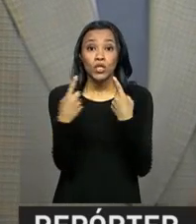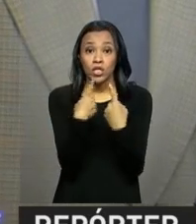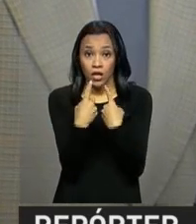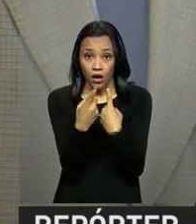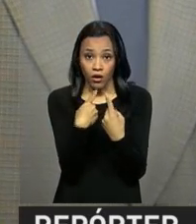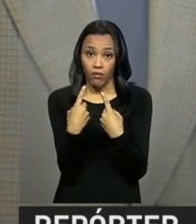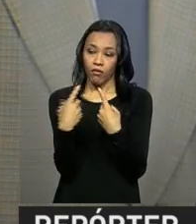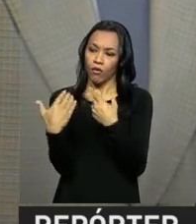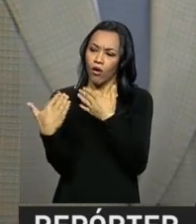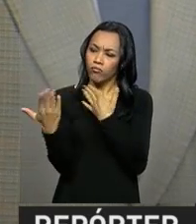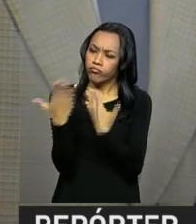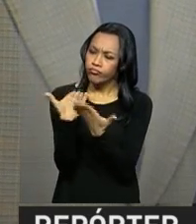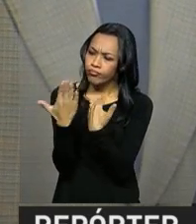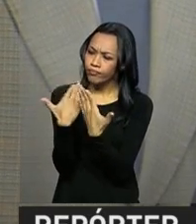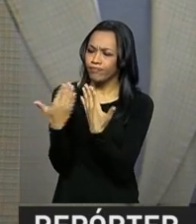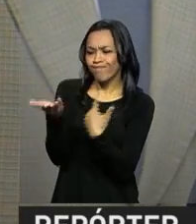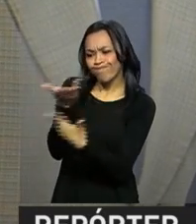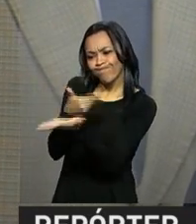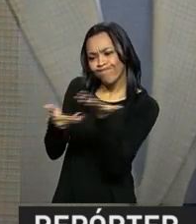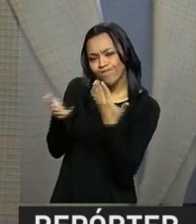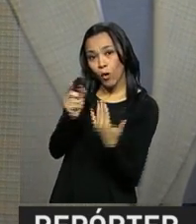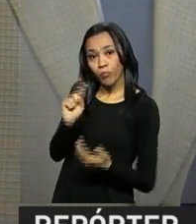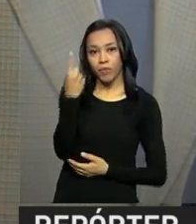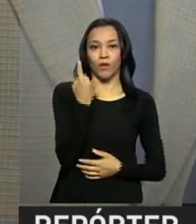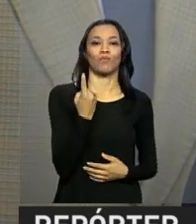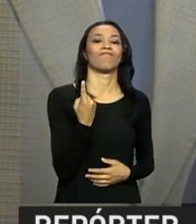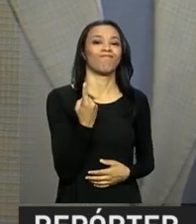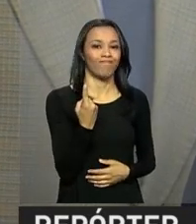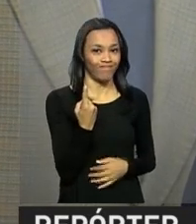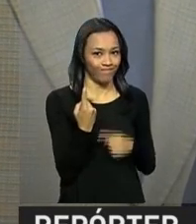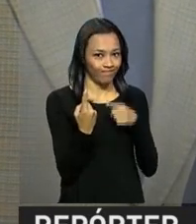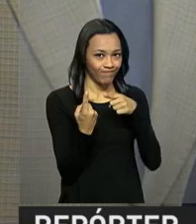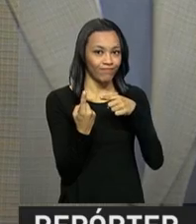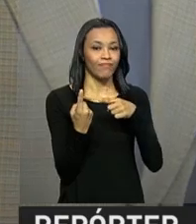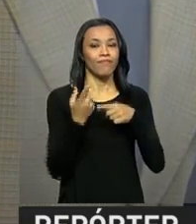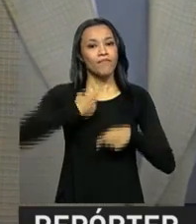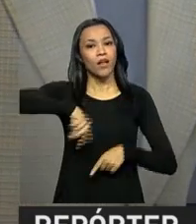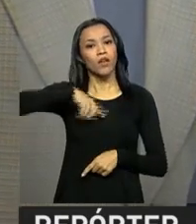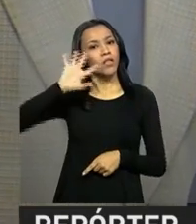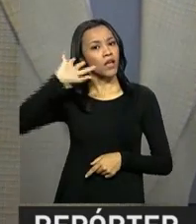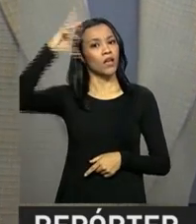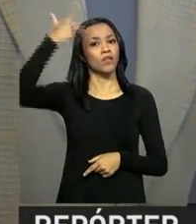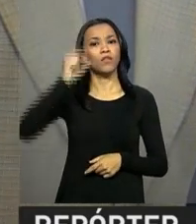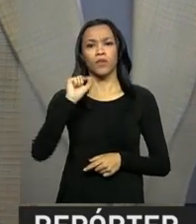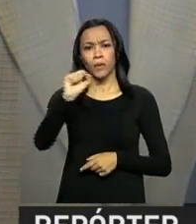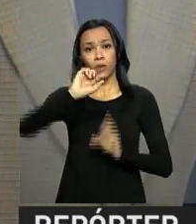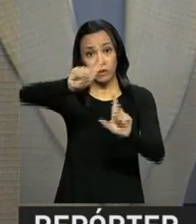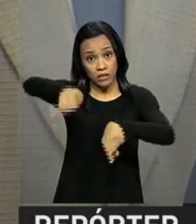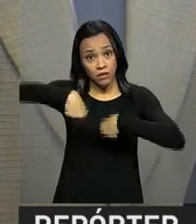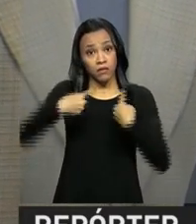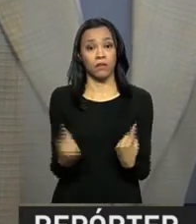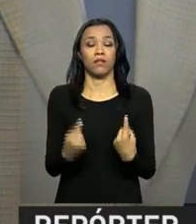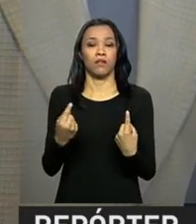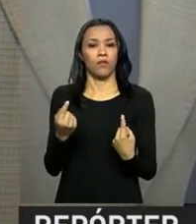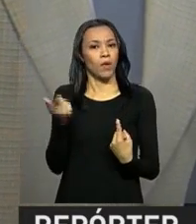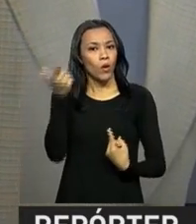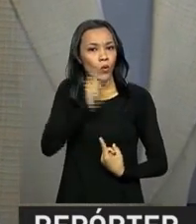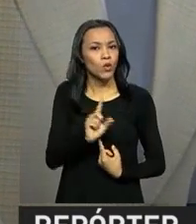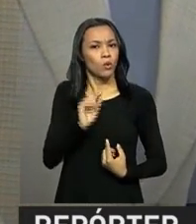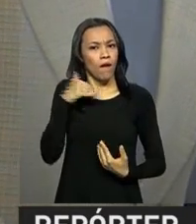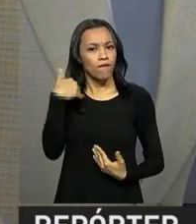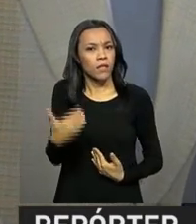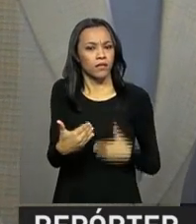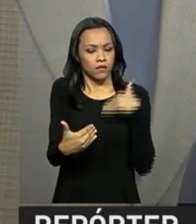O diálogo é o primeiro passo para enfrentarmos os desafios para avançar